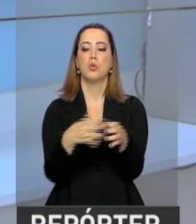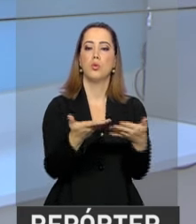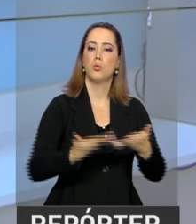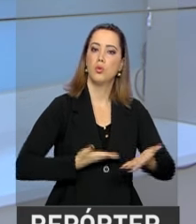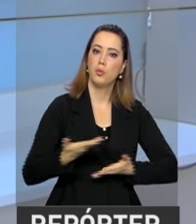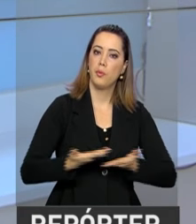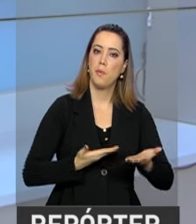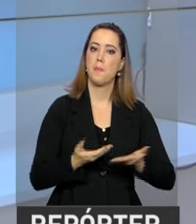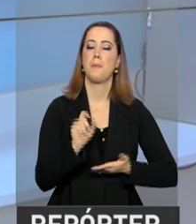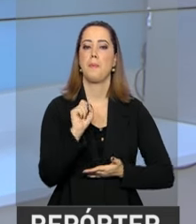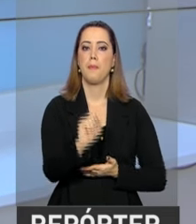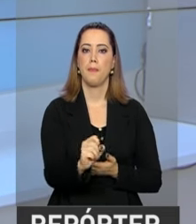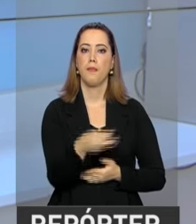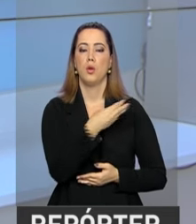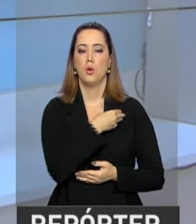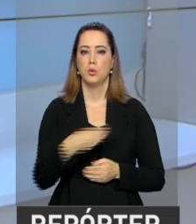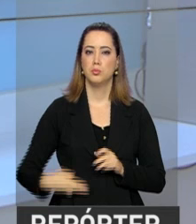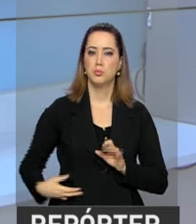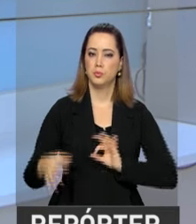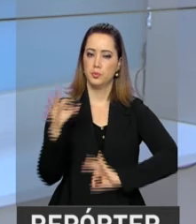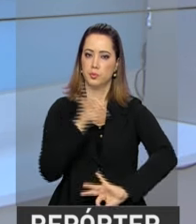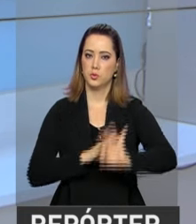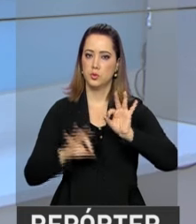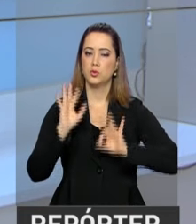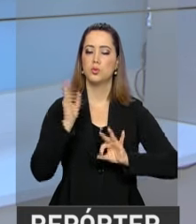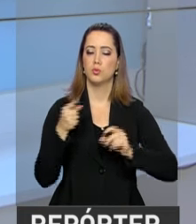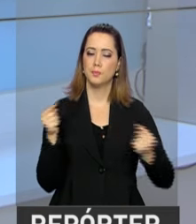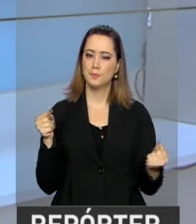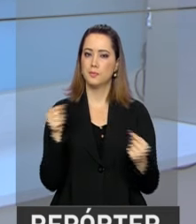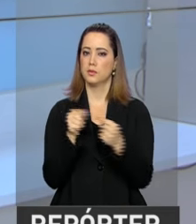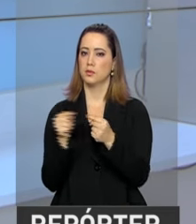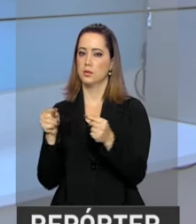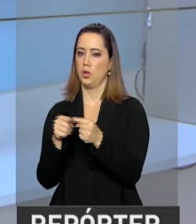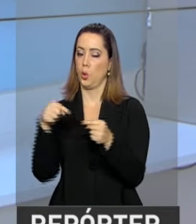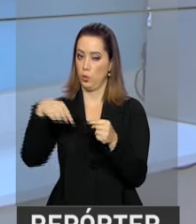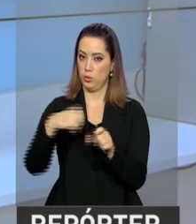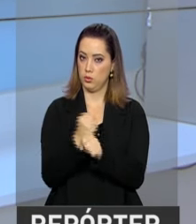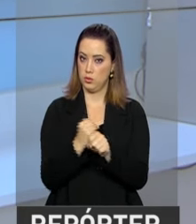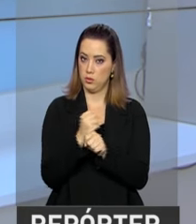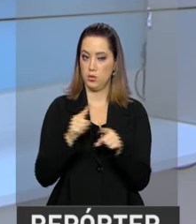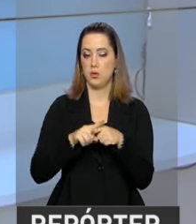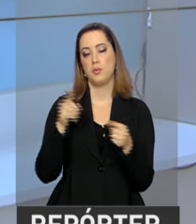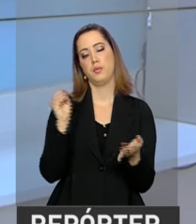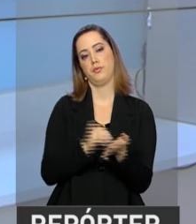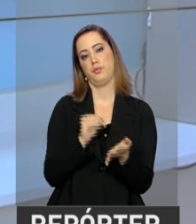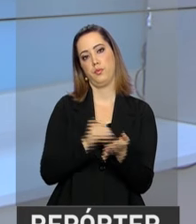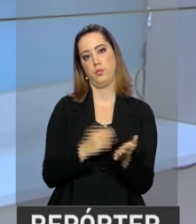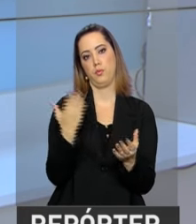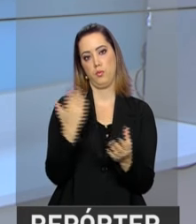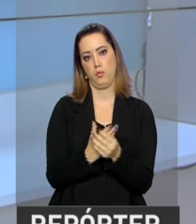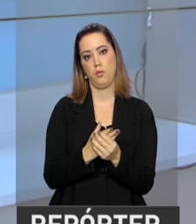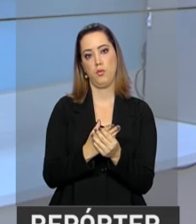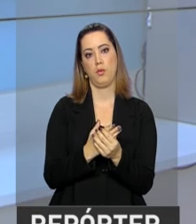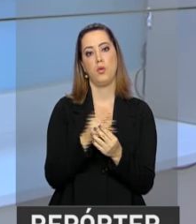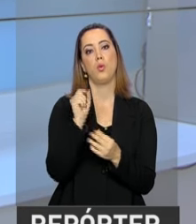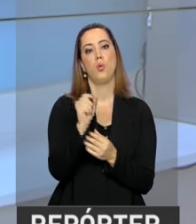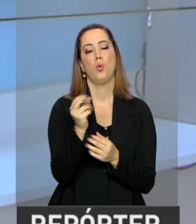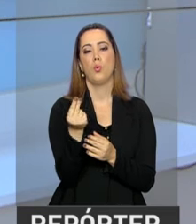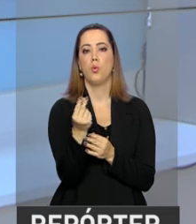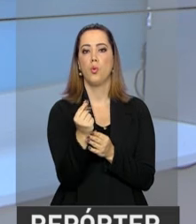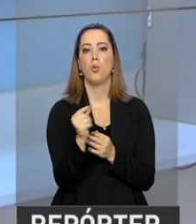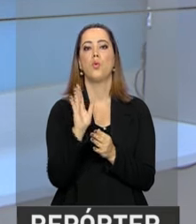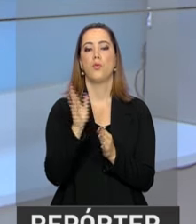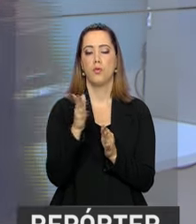Ministério do Planejamento, os acordos foram fechados esse ano, mas os projetos ainda não foram enviados. O impacto está previsto na Lei